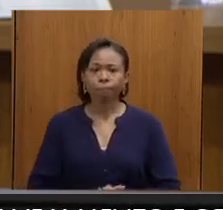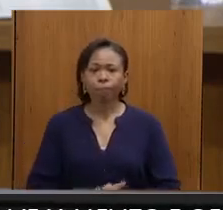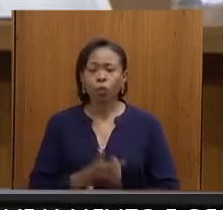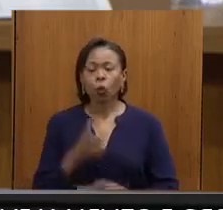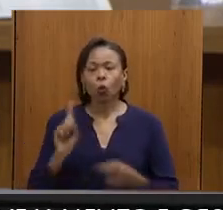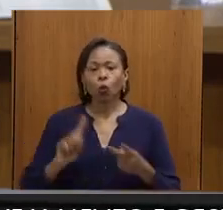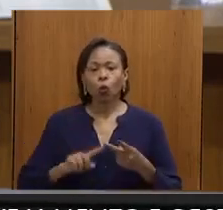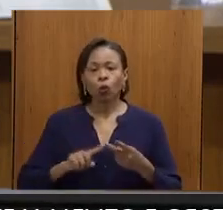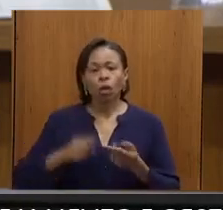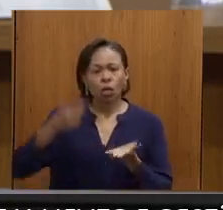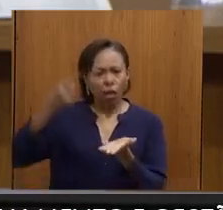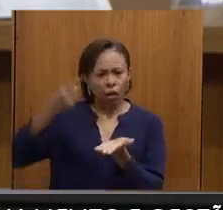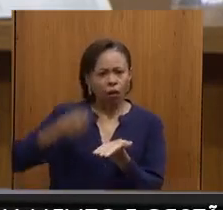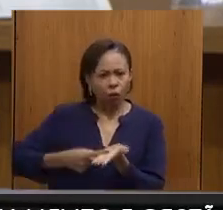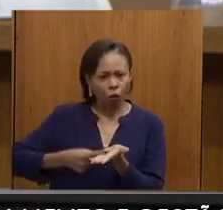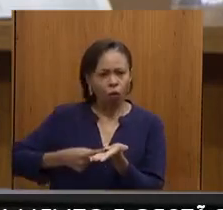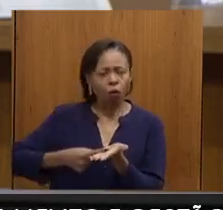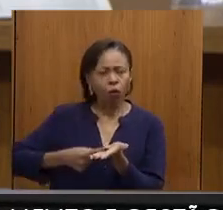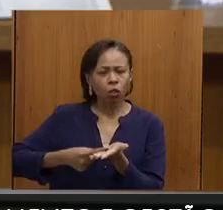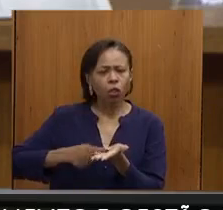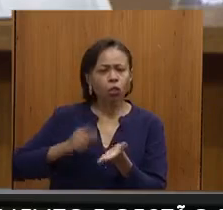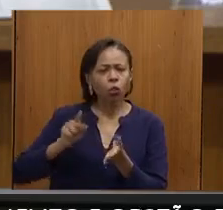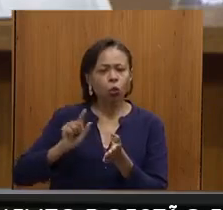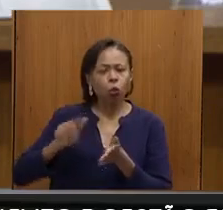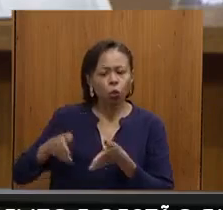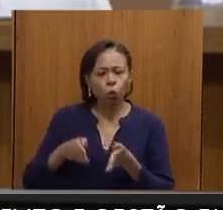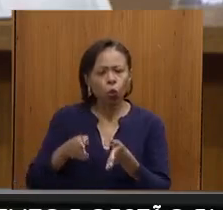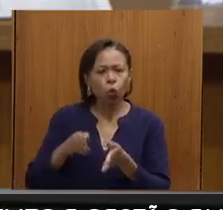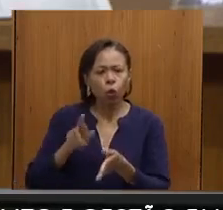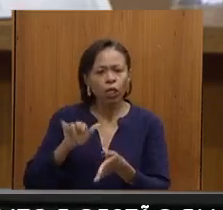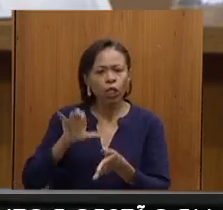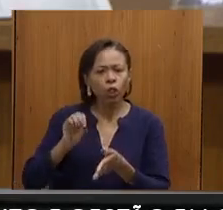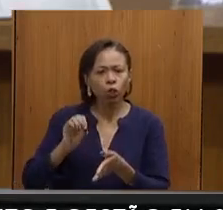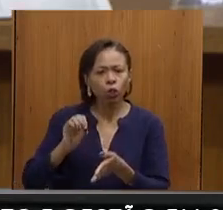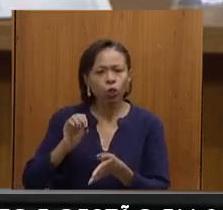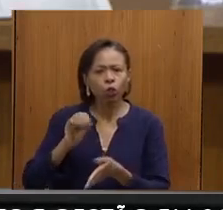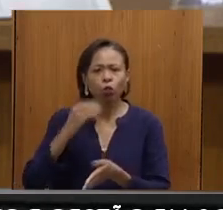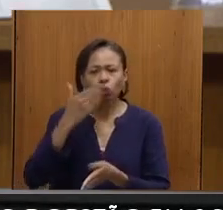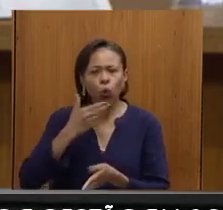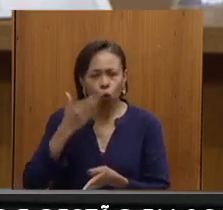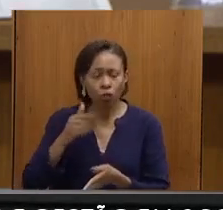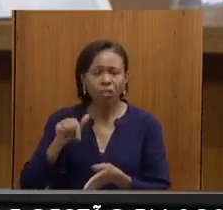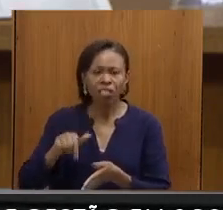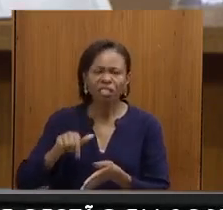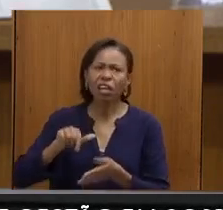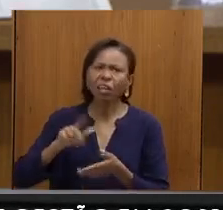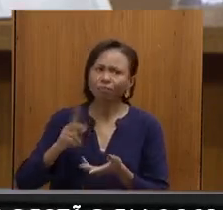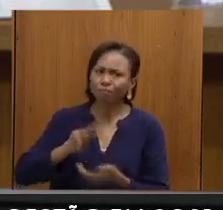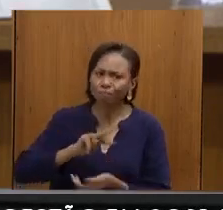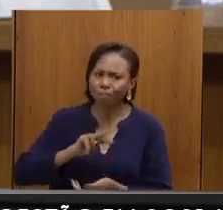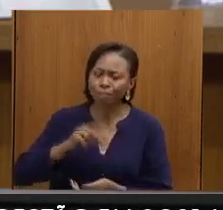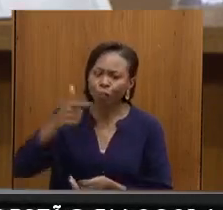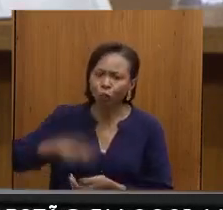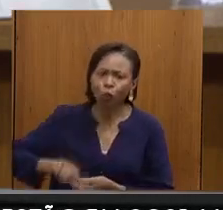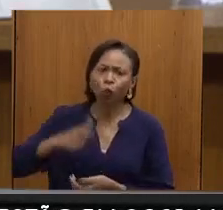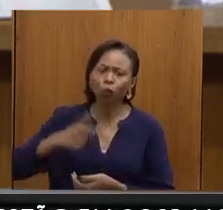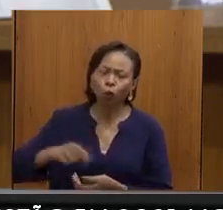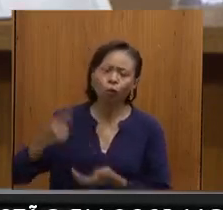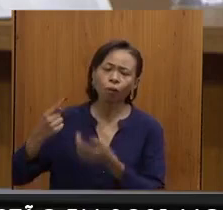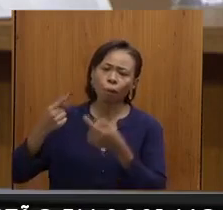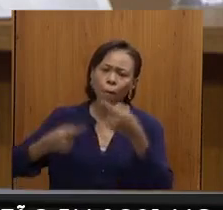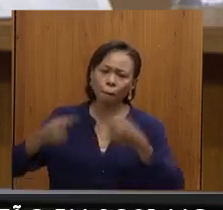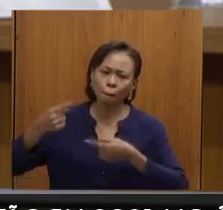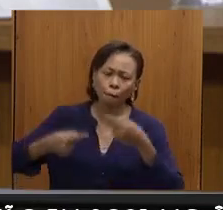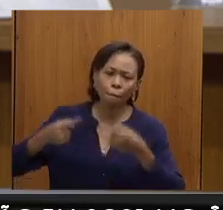ao acordo, ao termo de reparação do Rio Doce que está sendo rediscutido, nós já temos hoje o TETAC, que foi assinado há alguns